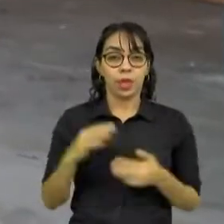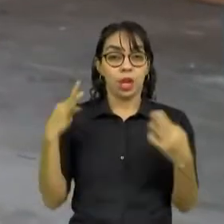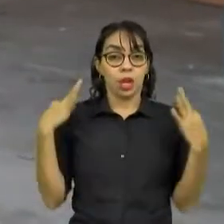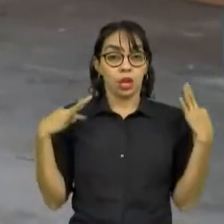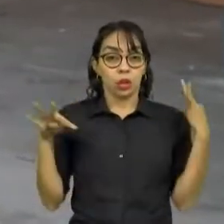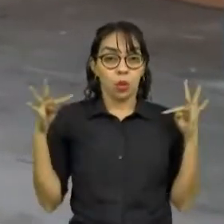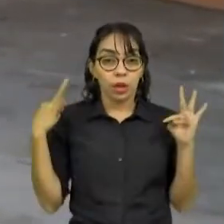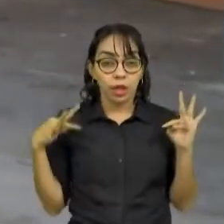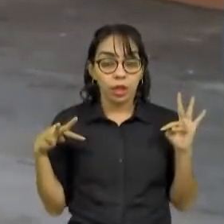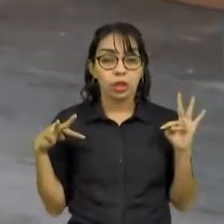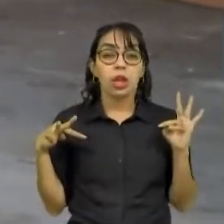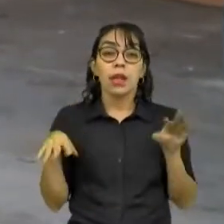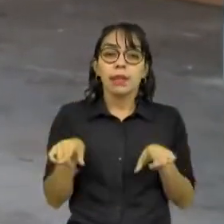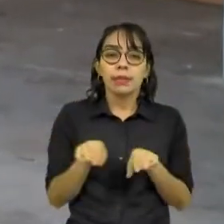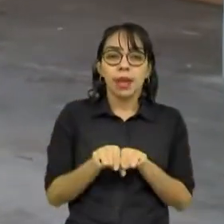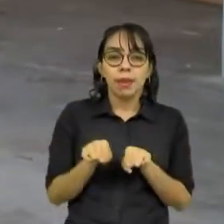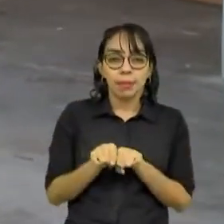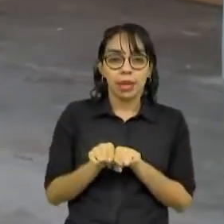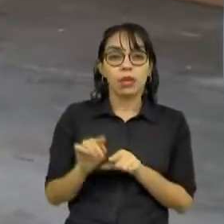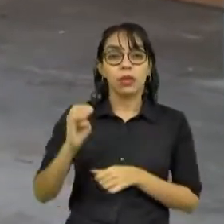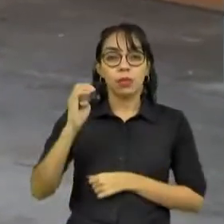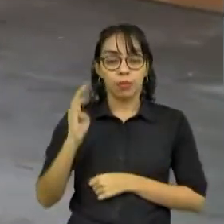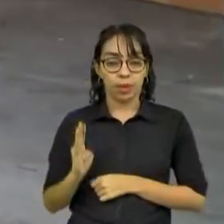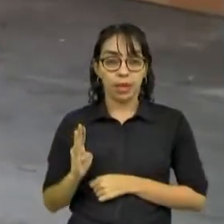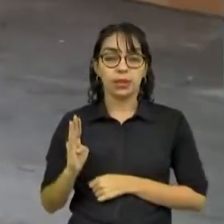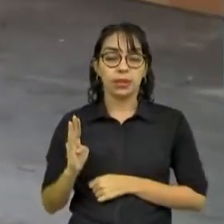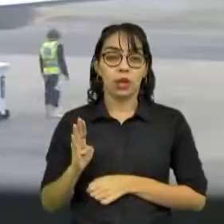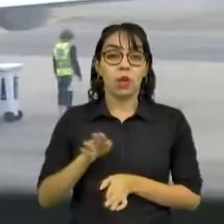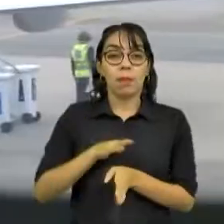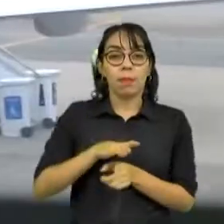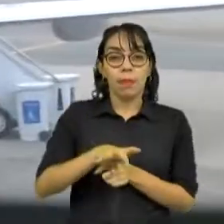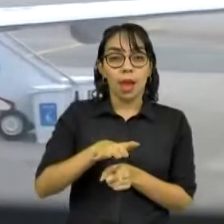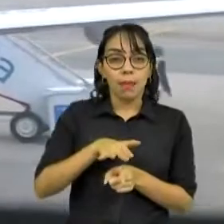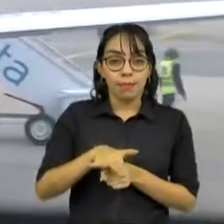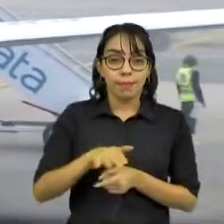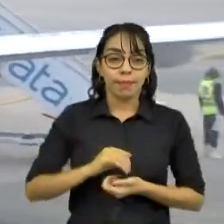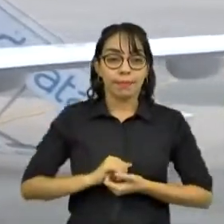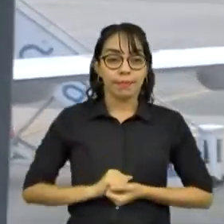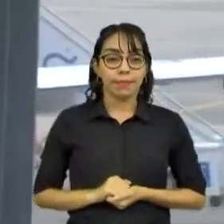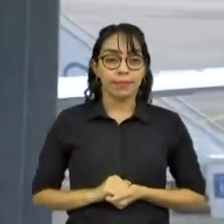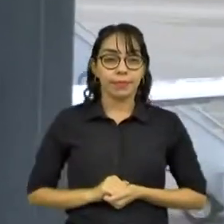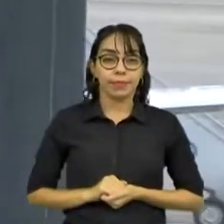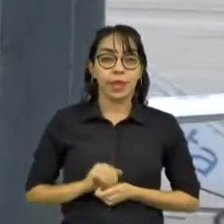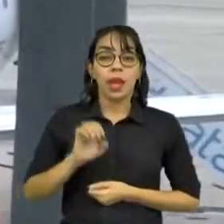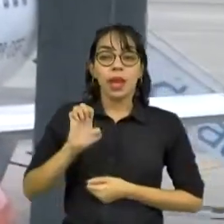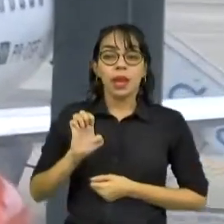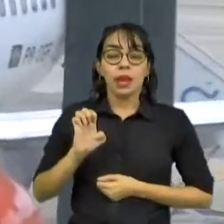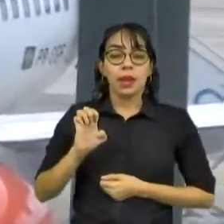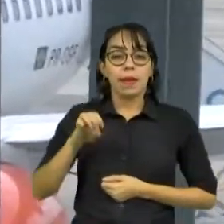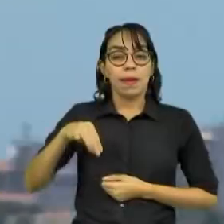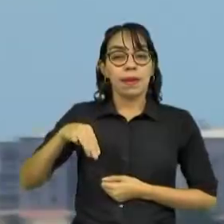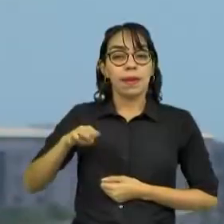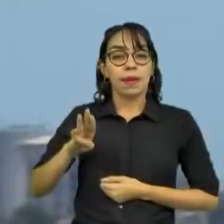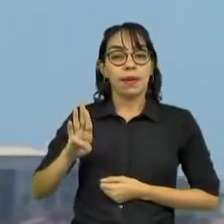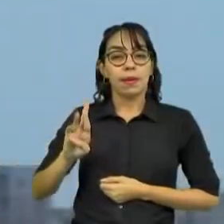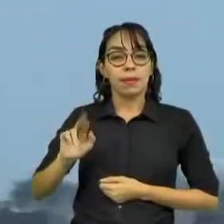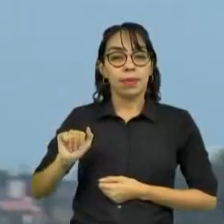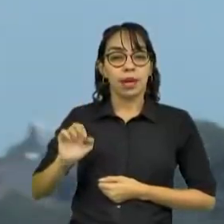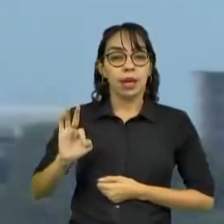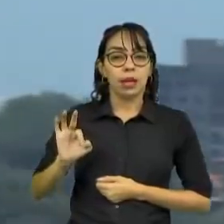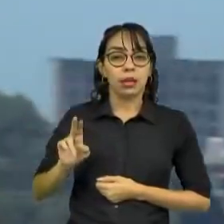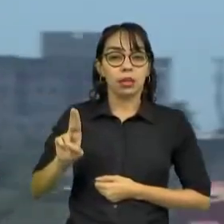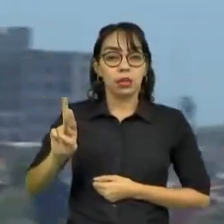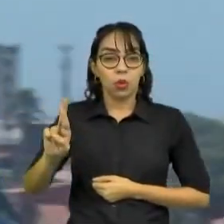a cidade ainda seja bem abaixo do período pré-pandemia. A Embratur informou que a malha aérea internacional registrou